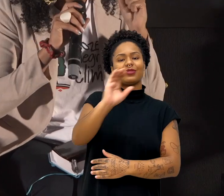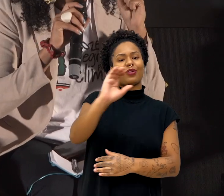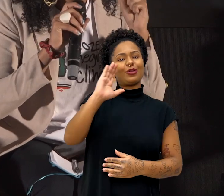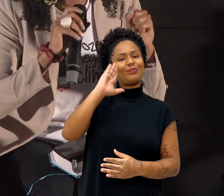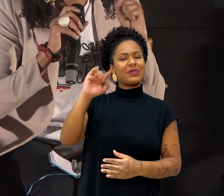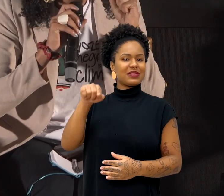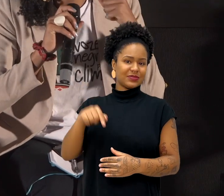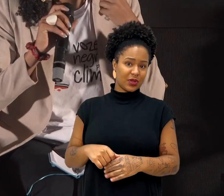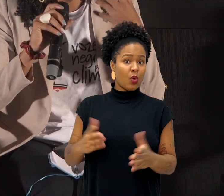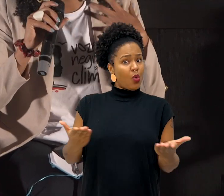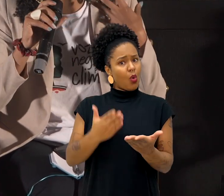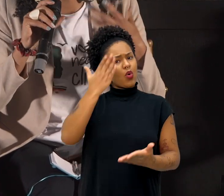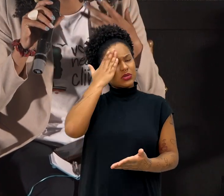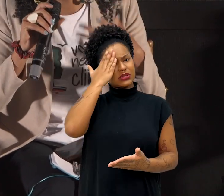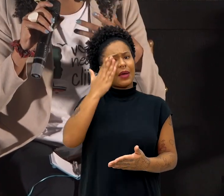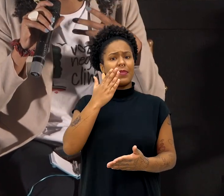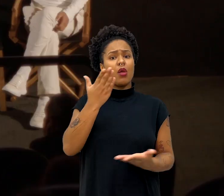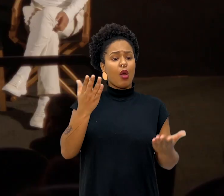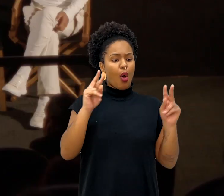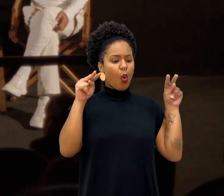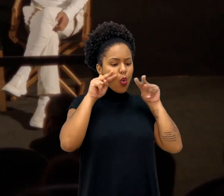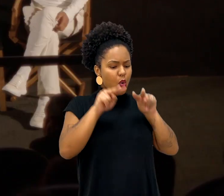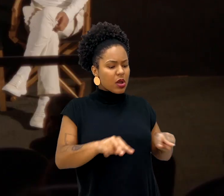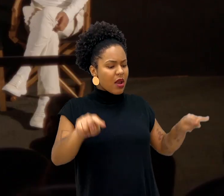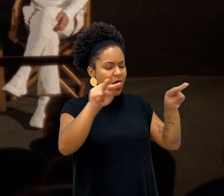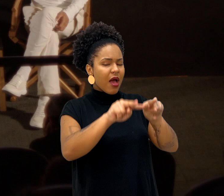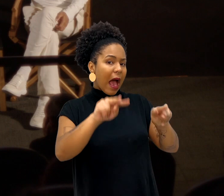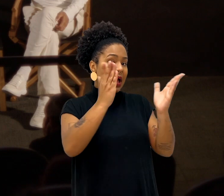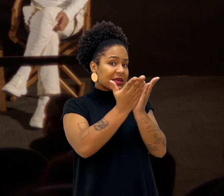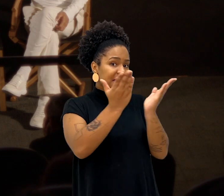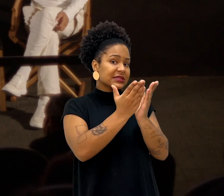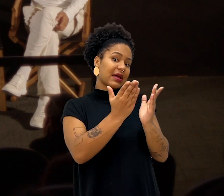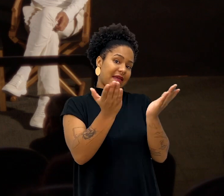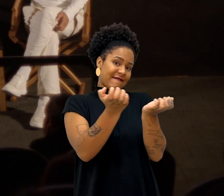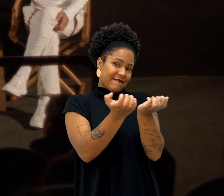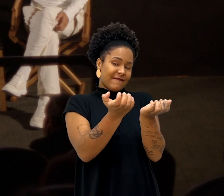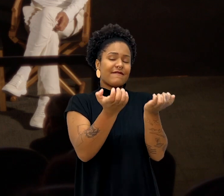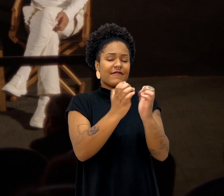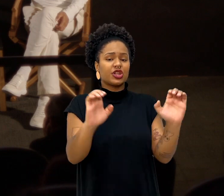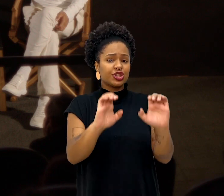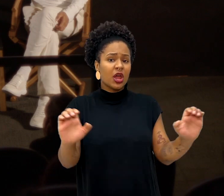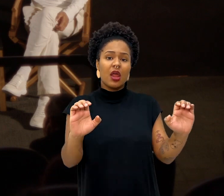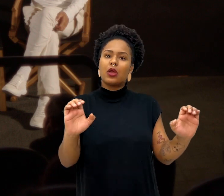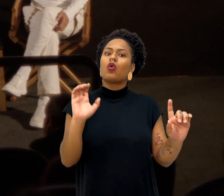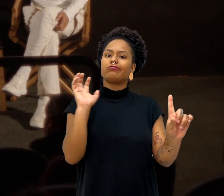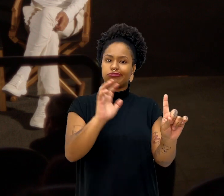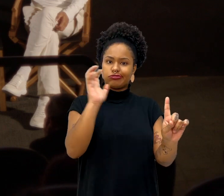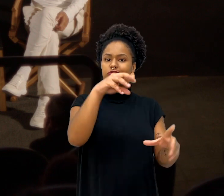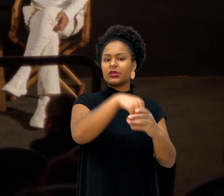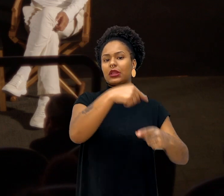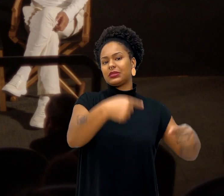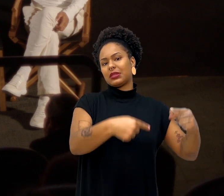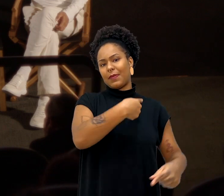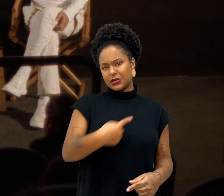olhar cristão, principalmente do olhar cristão católico. E hoje a gente sabe que o olhar cristão evangélico ele tem um